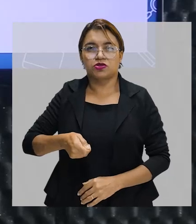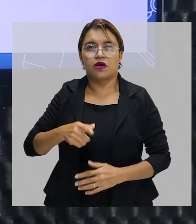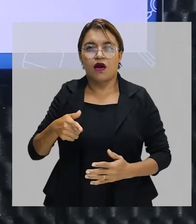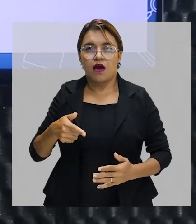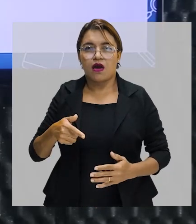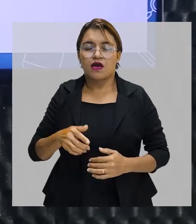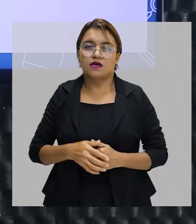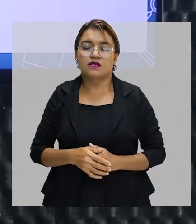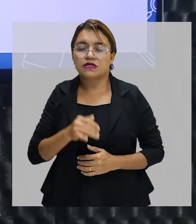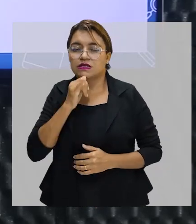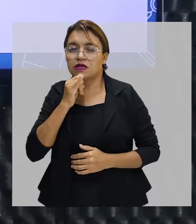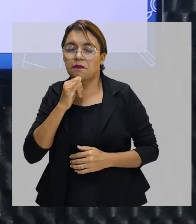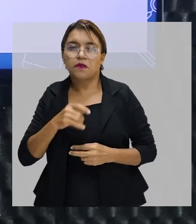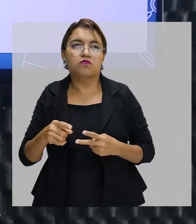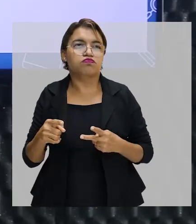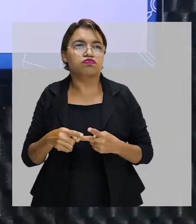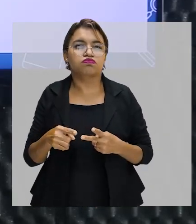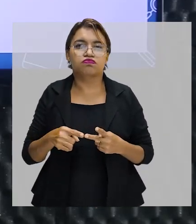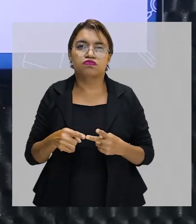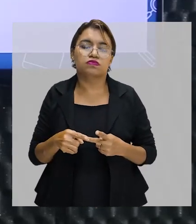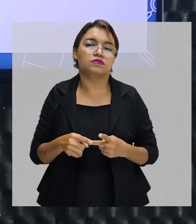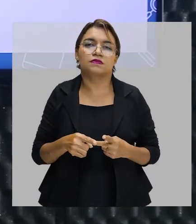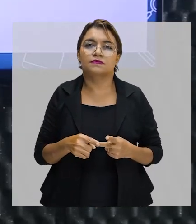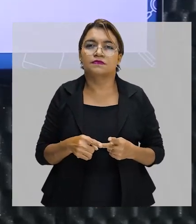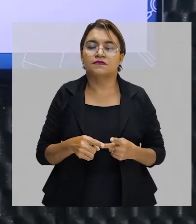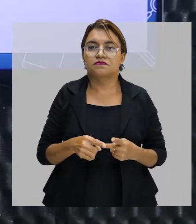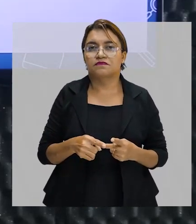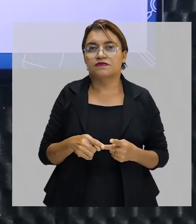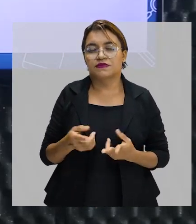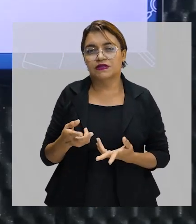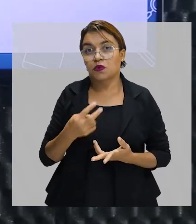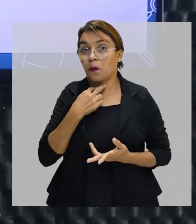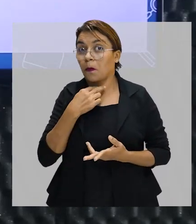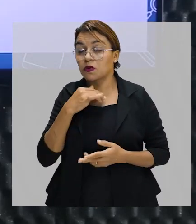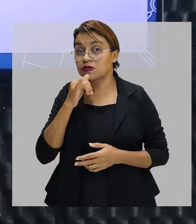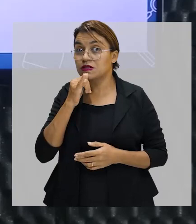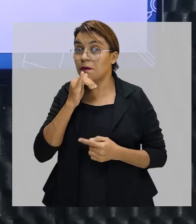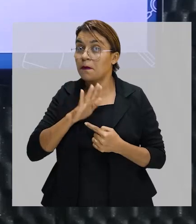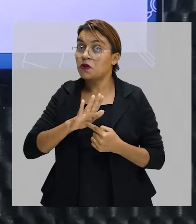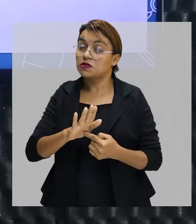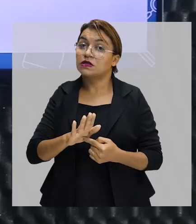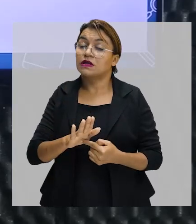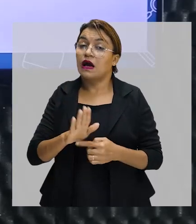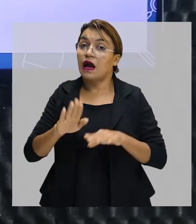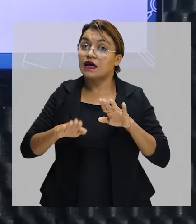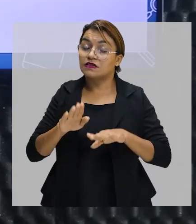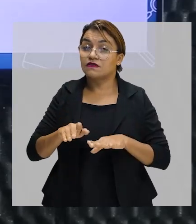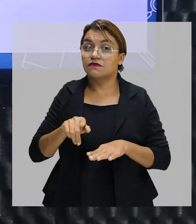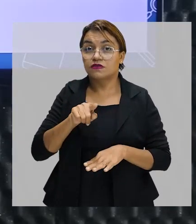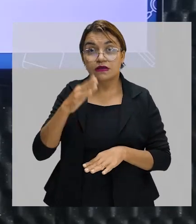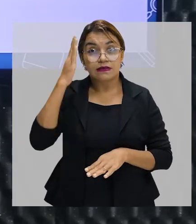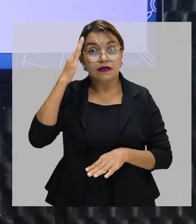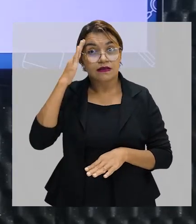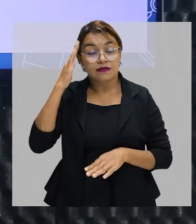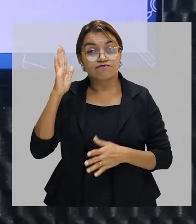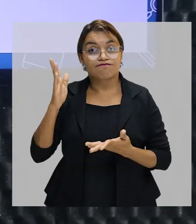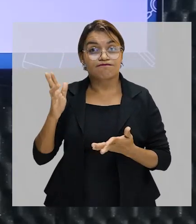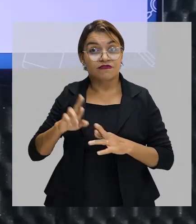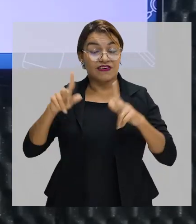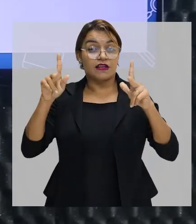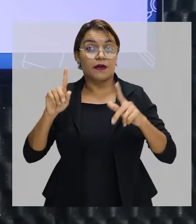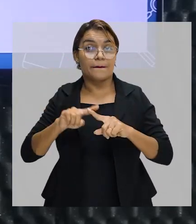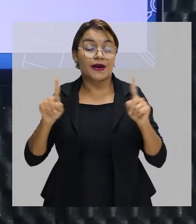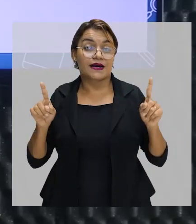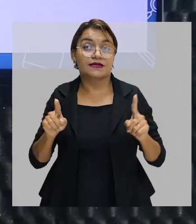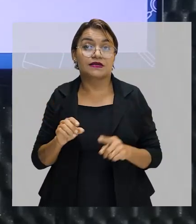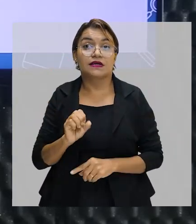que eu não posso nem citar exemplos que eu posso até falar algo e ser mal interpretada. Mas senso comum é